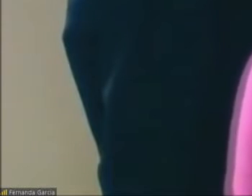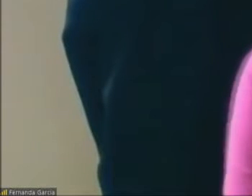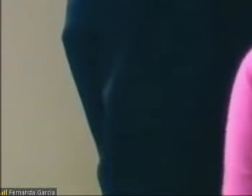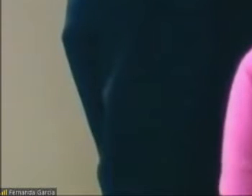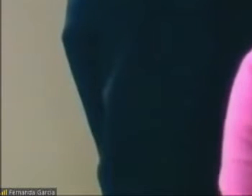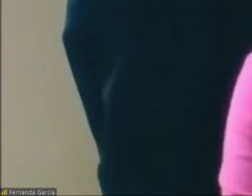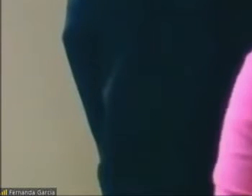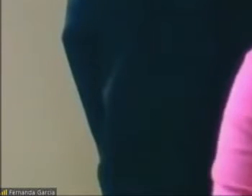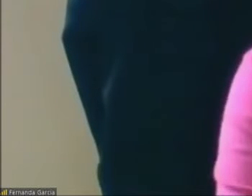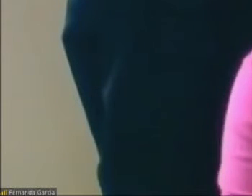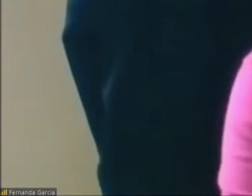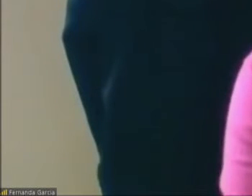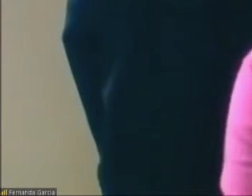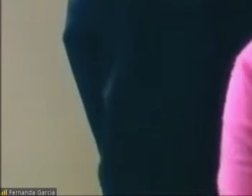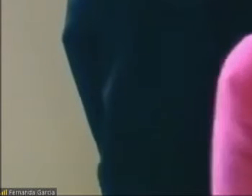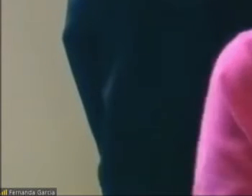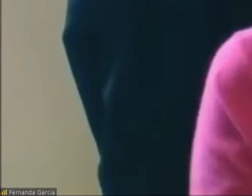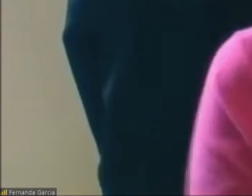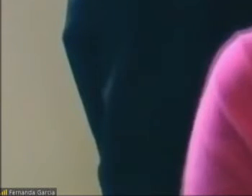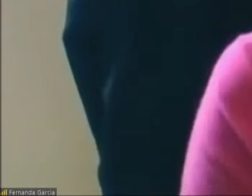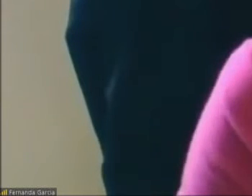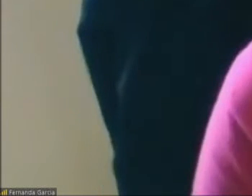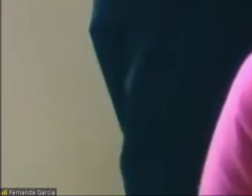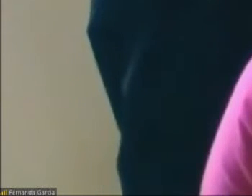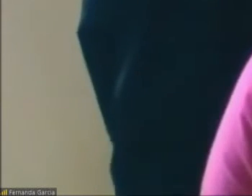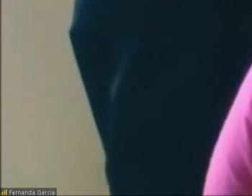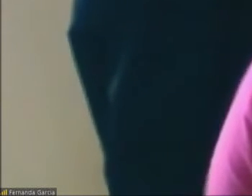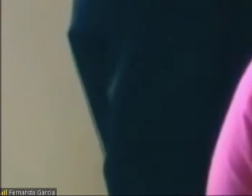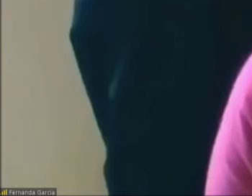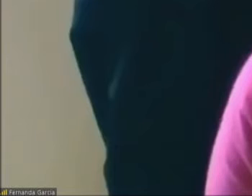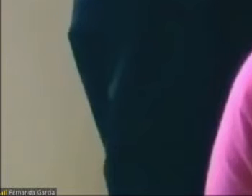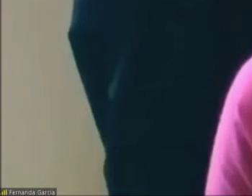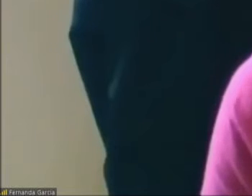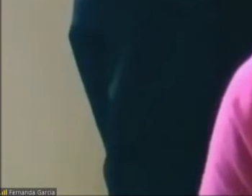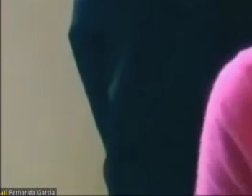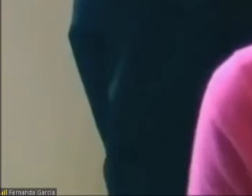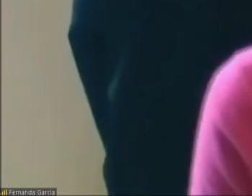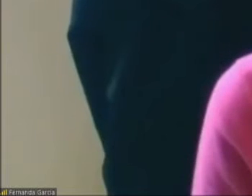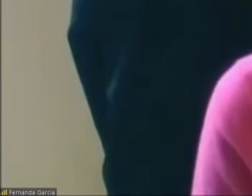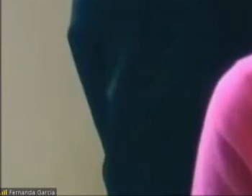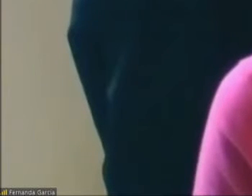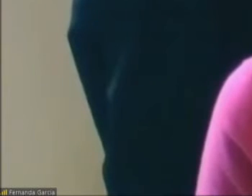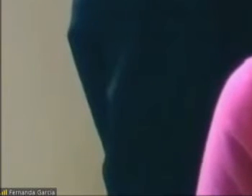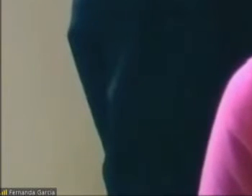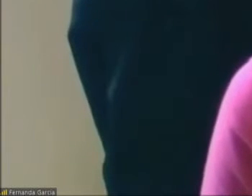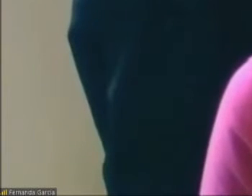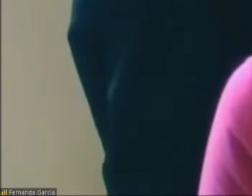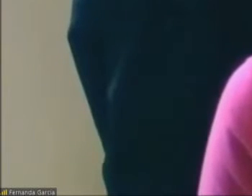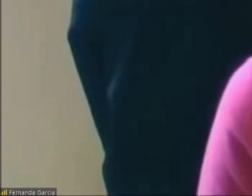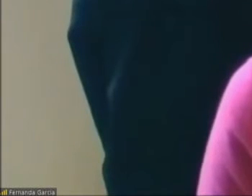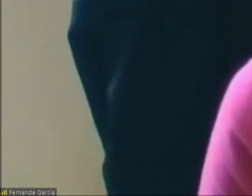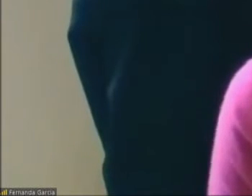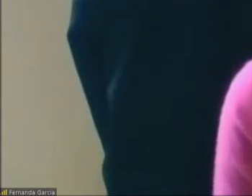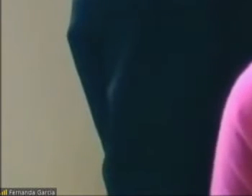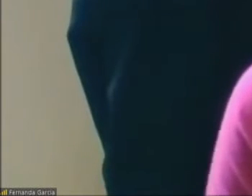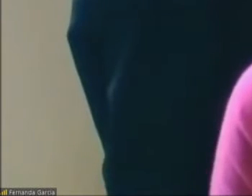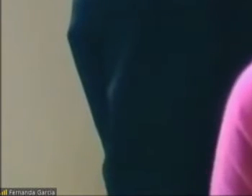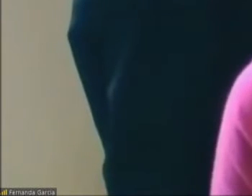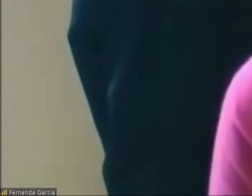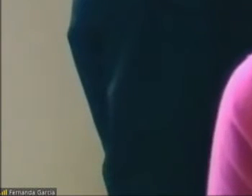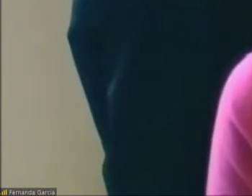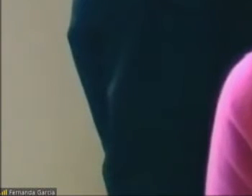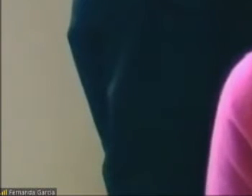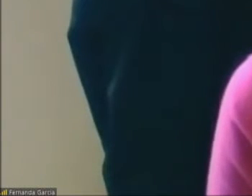visibilidade no portal transparência, mas a DIN não teve, ela perdeu, agora a nossa lei ela já